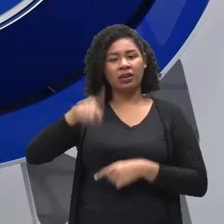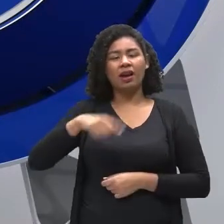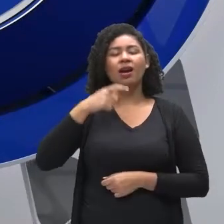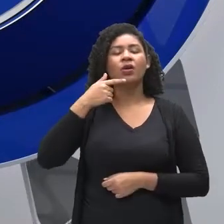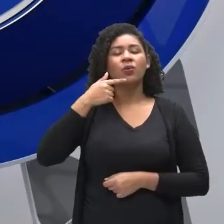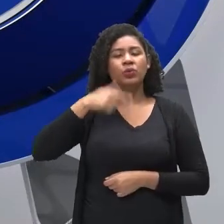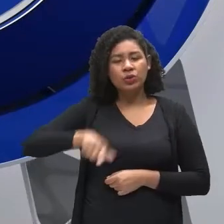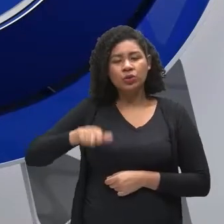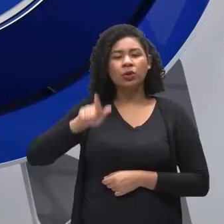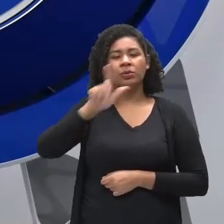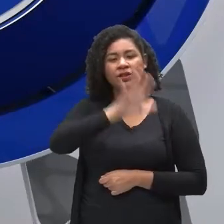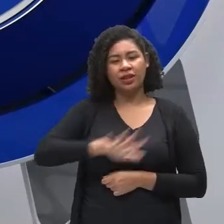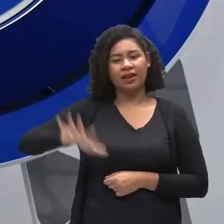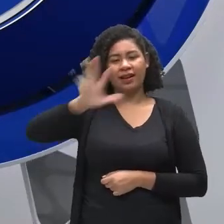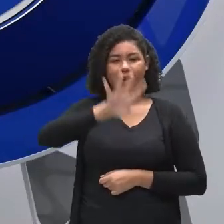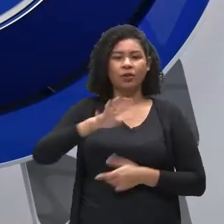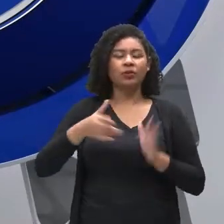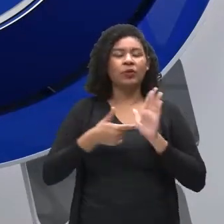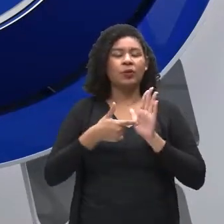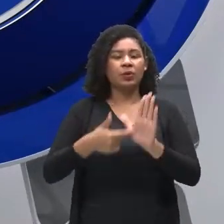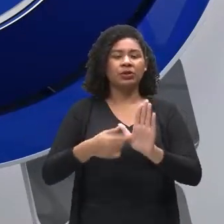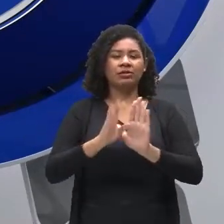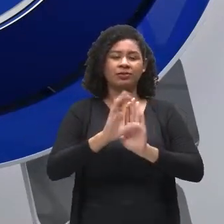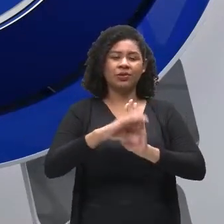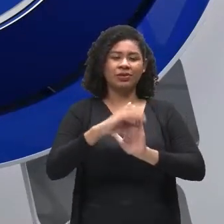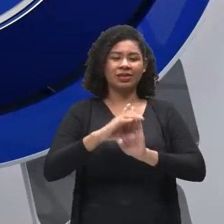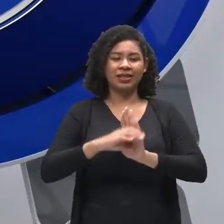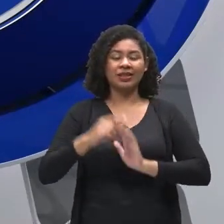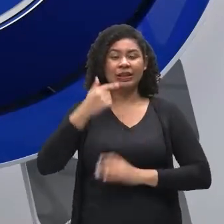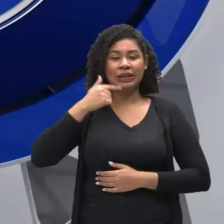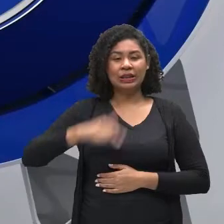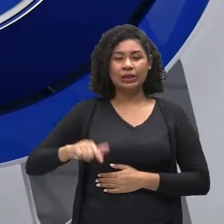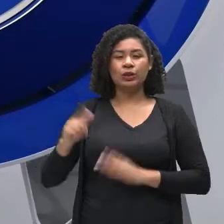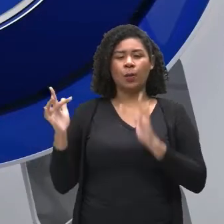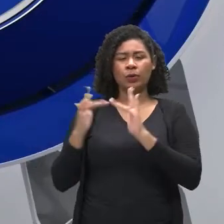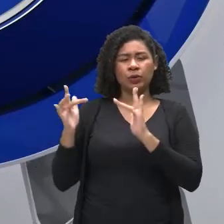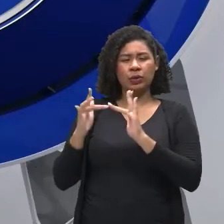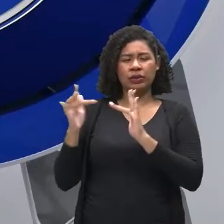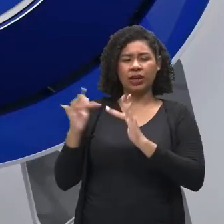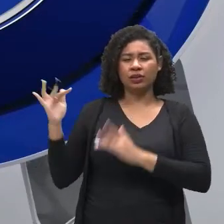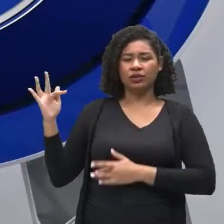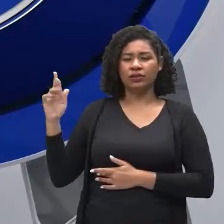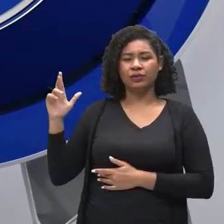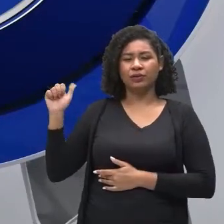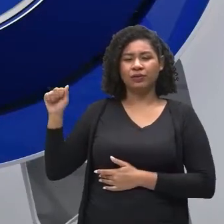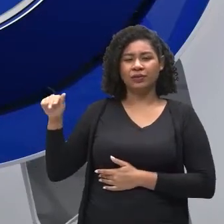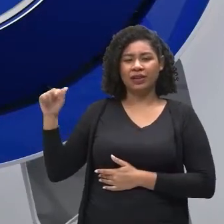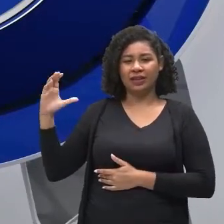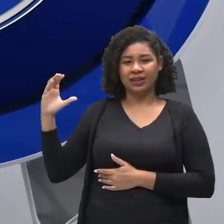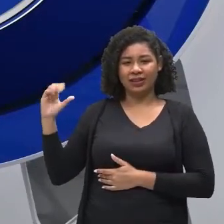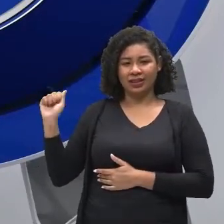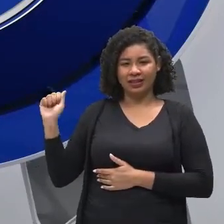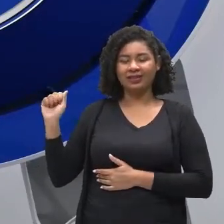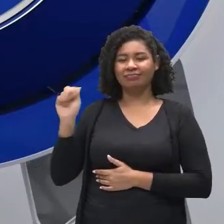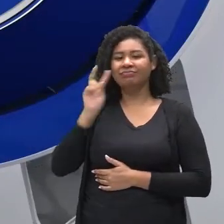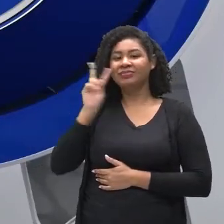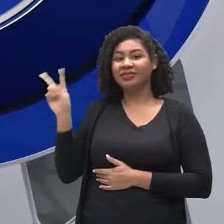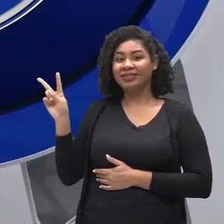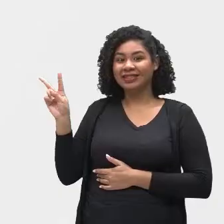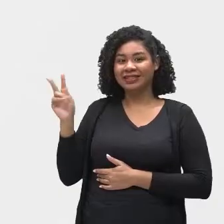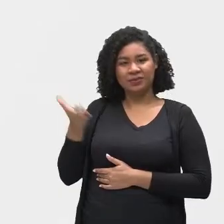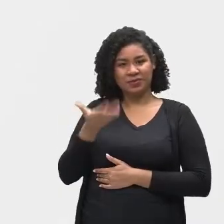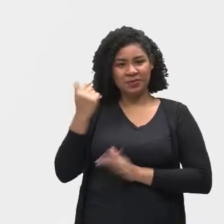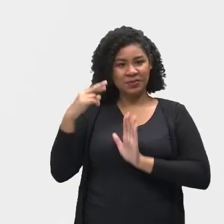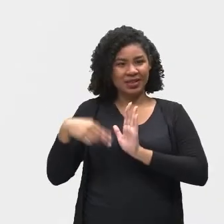começar, a gente vai relembrar o conceito de língua franca. Será que vocês lembram o que é uma língua franca, do que se trata? Vamos ler